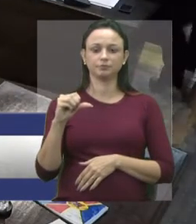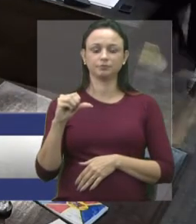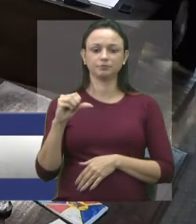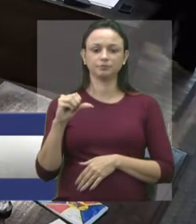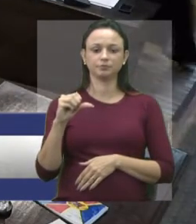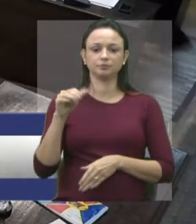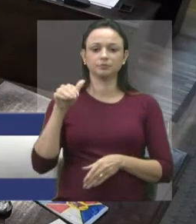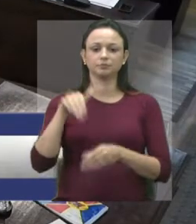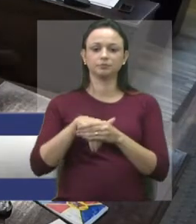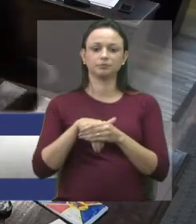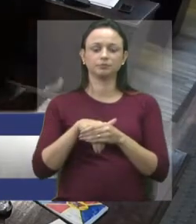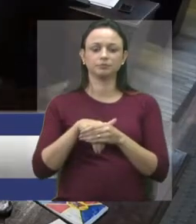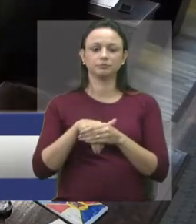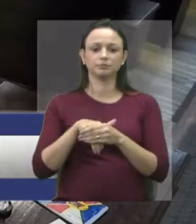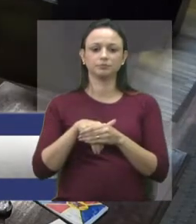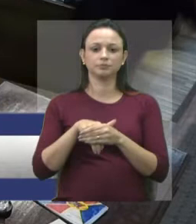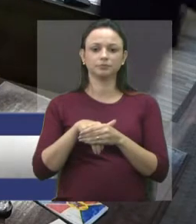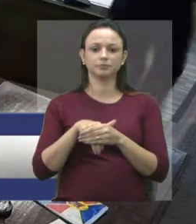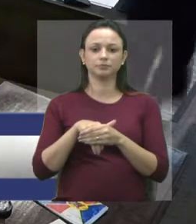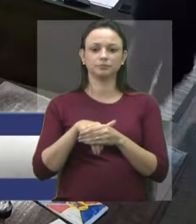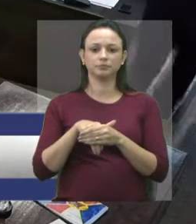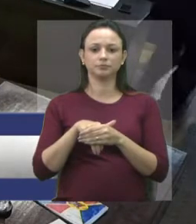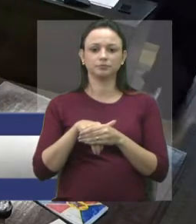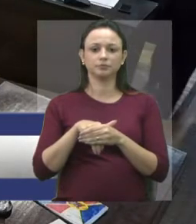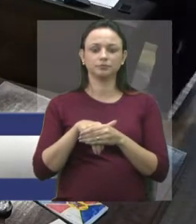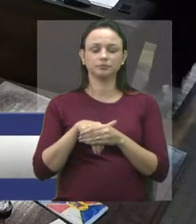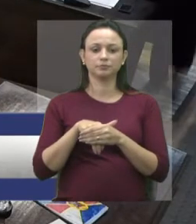Em votação.